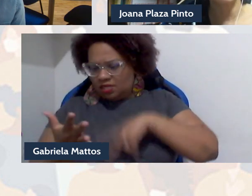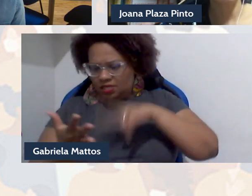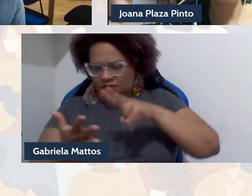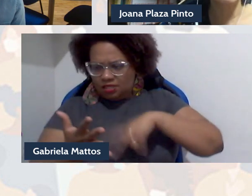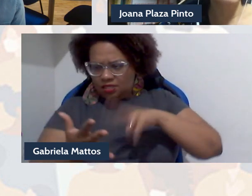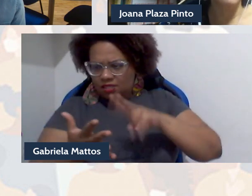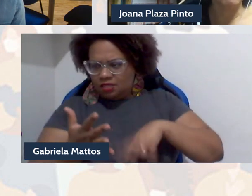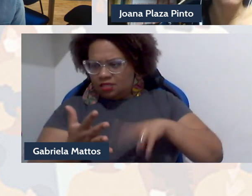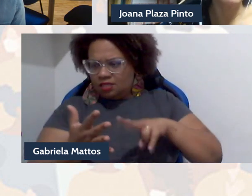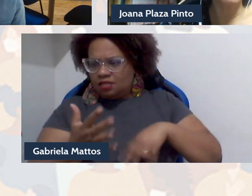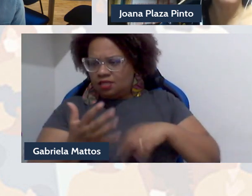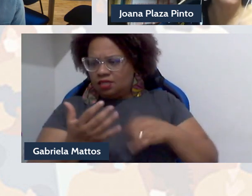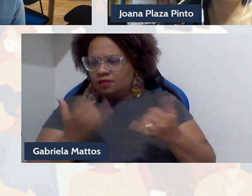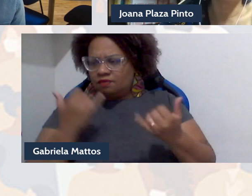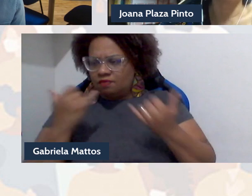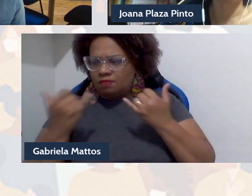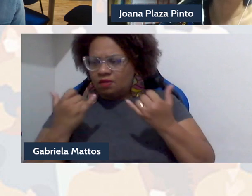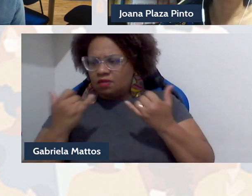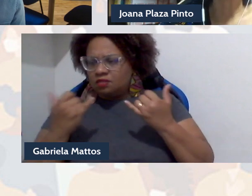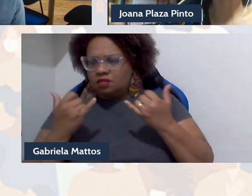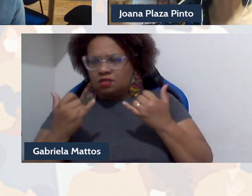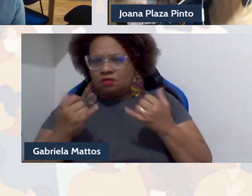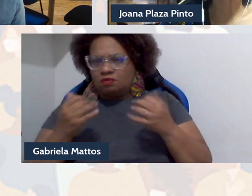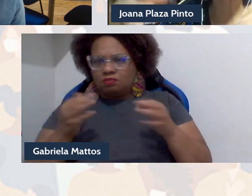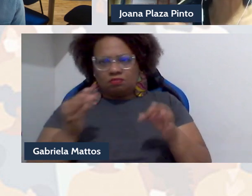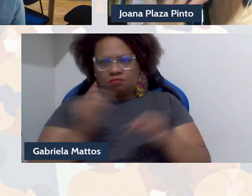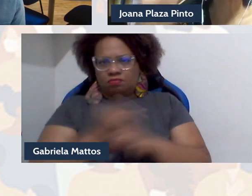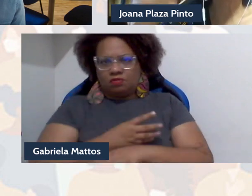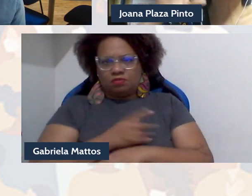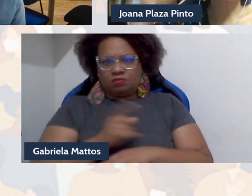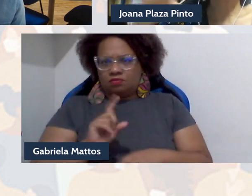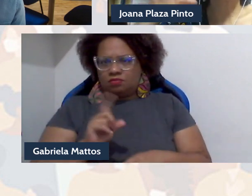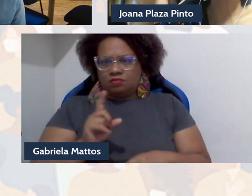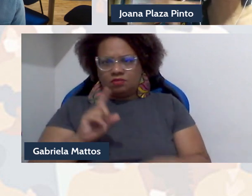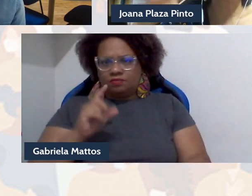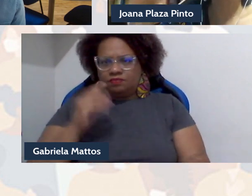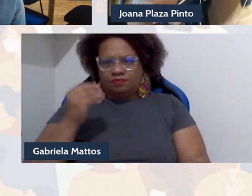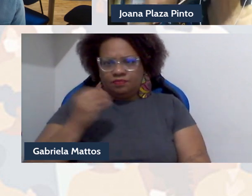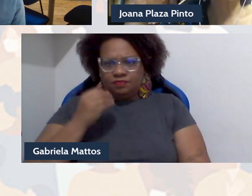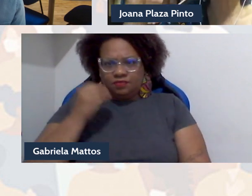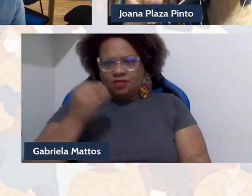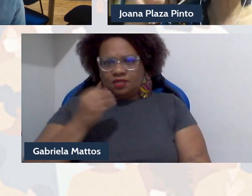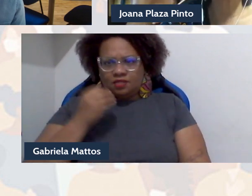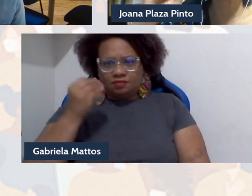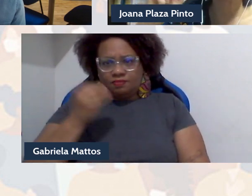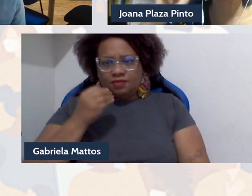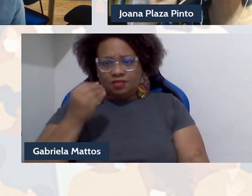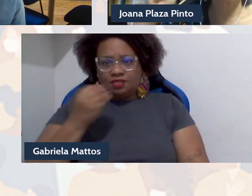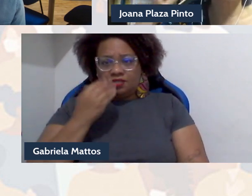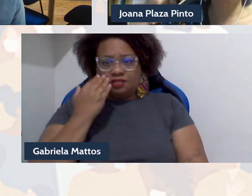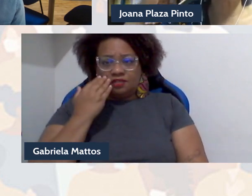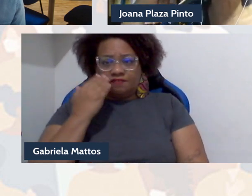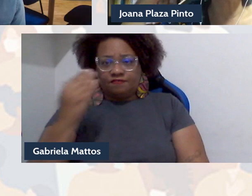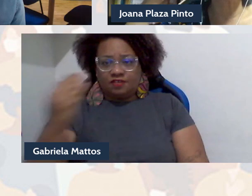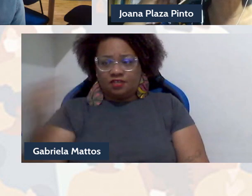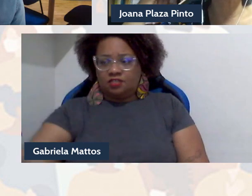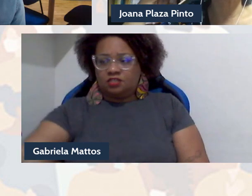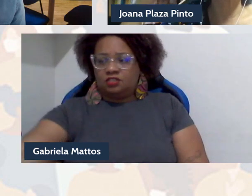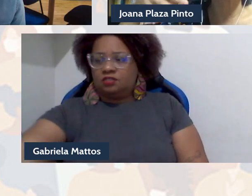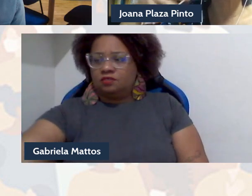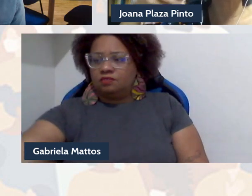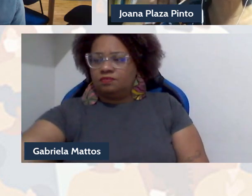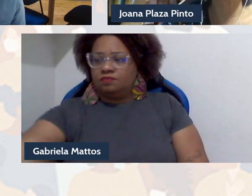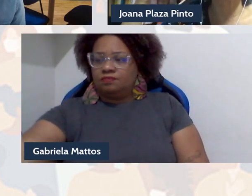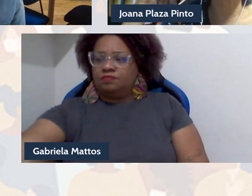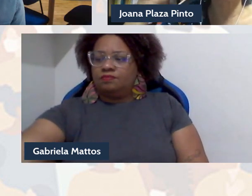existem. Não, é estrutural. A diferença é que a pandemia colocava isso na nossa frente, intensificava aí aquilo